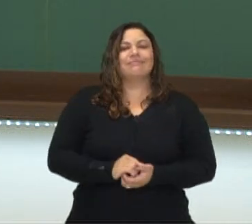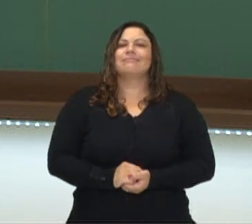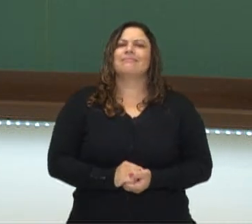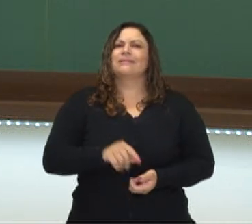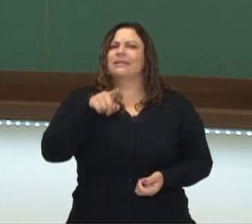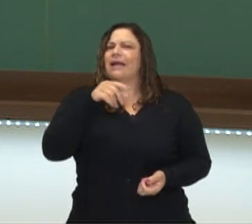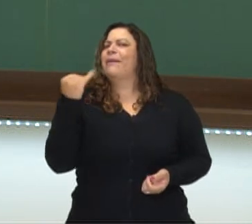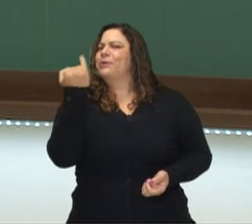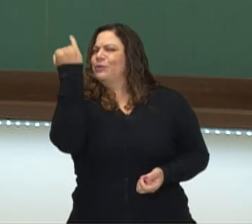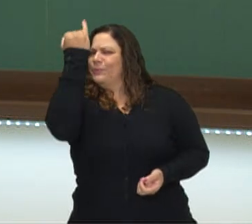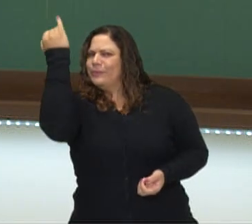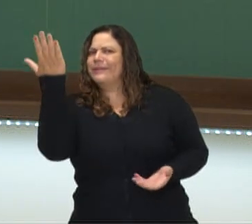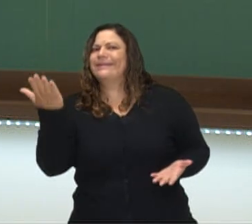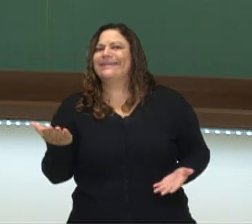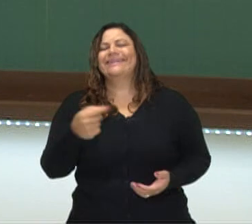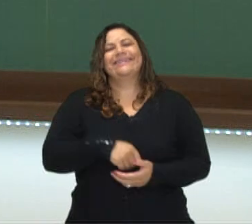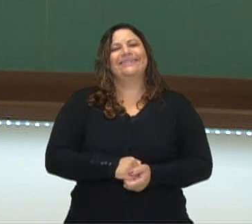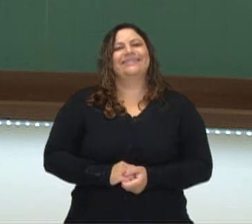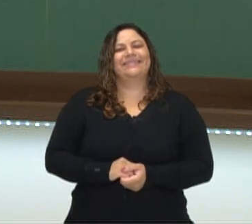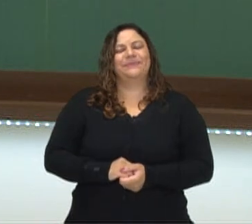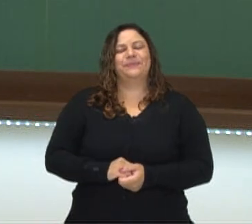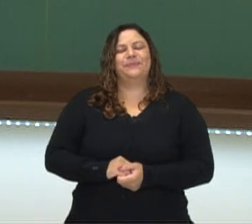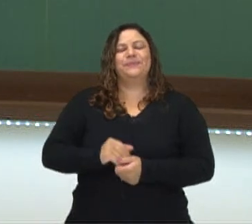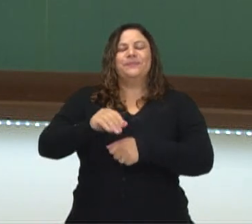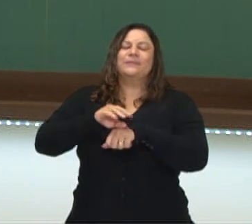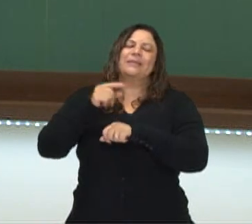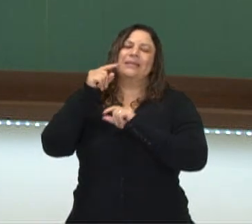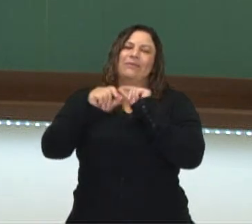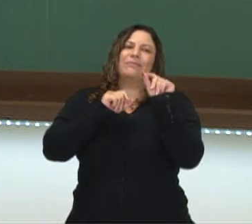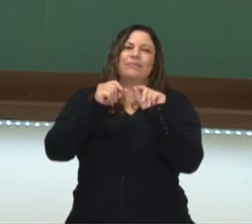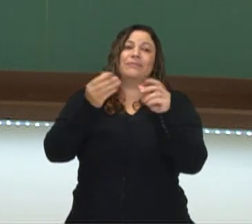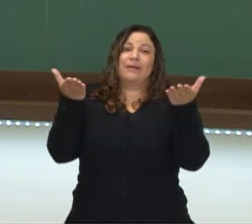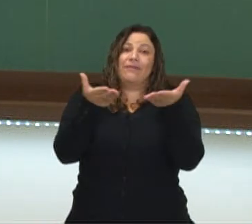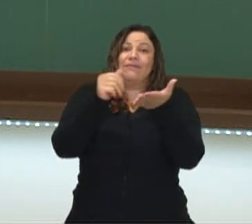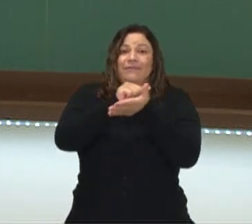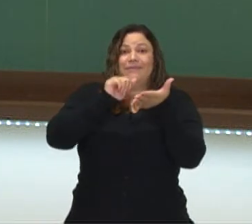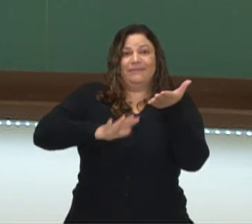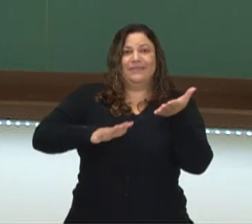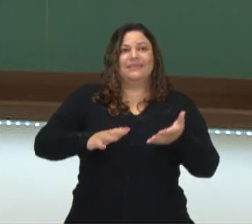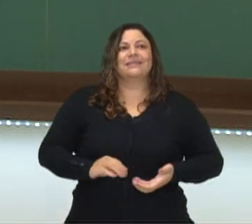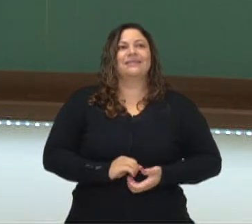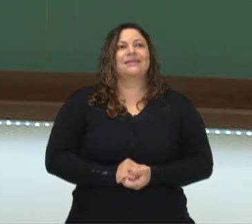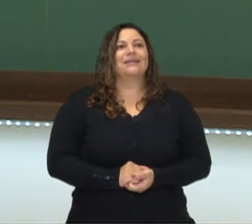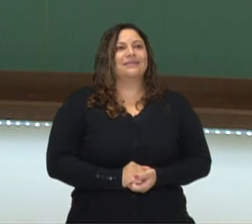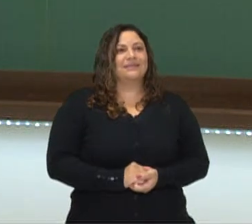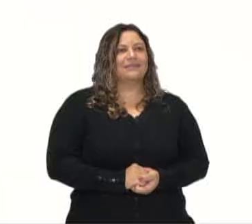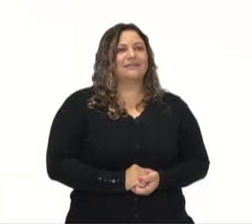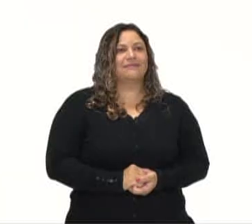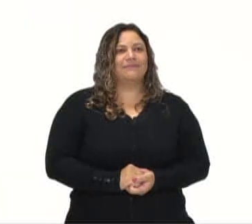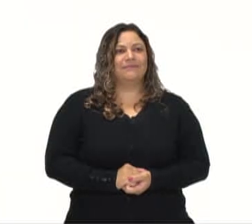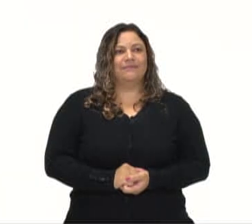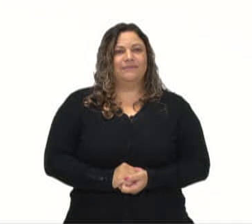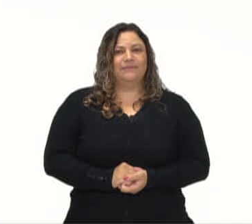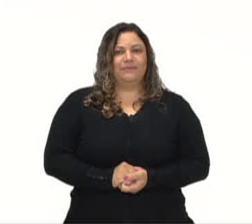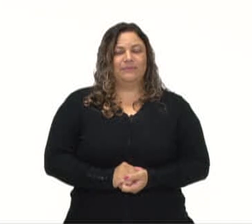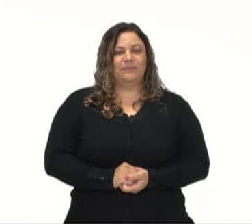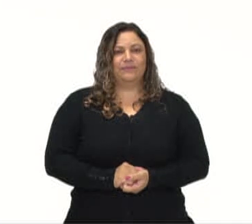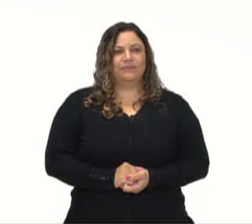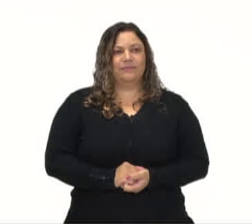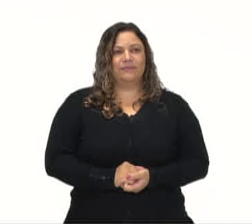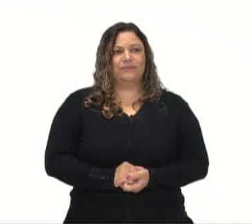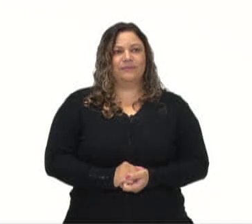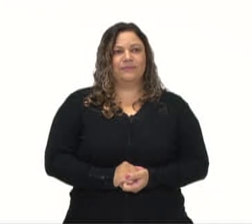muito importante aqui para nós e você enriquece essa aula fazendo um exercício. Então, nós vamos fazer. Aqui